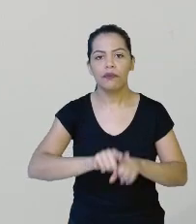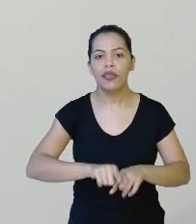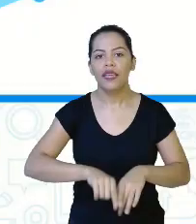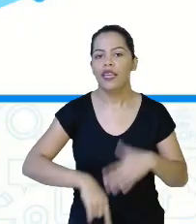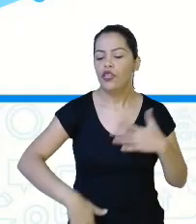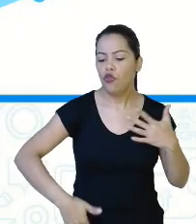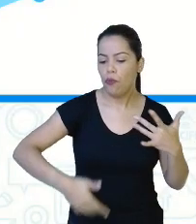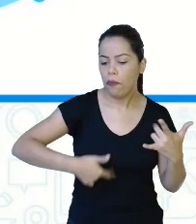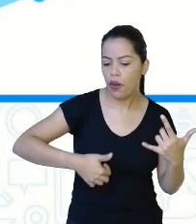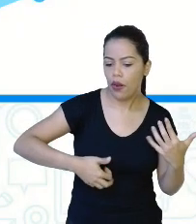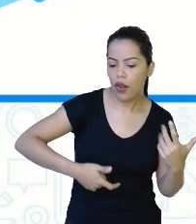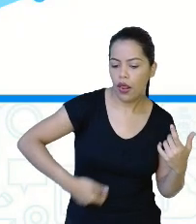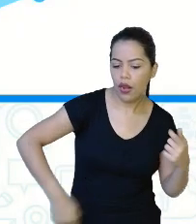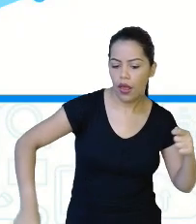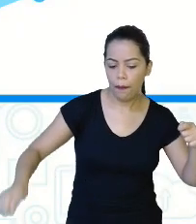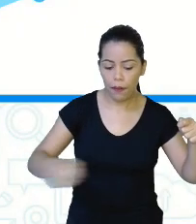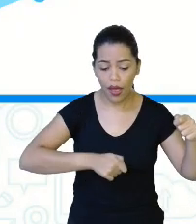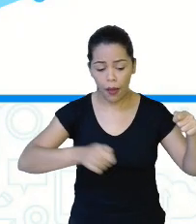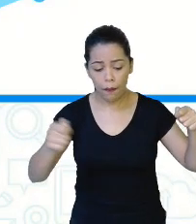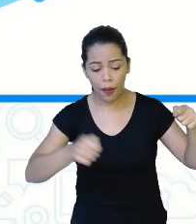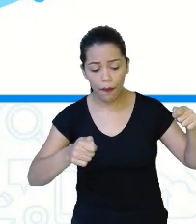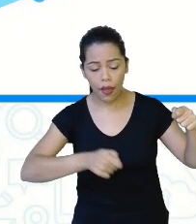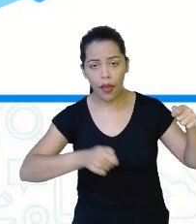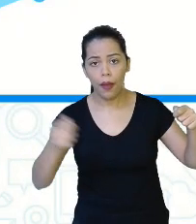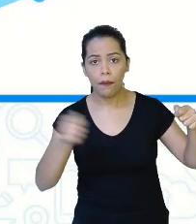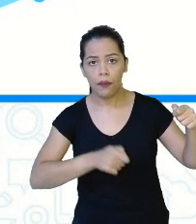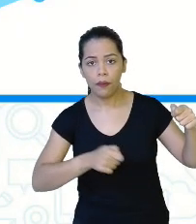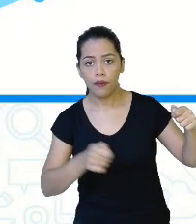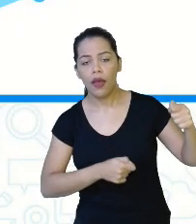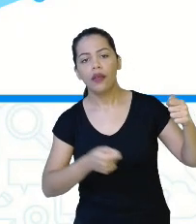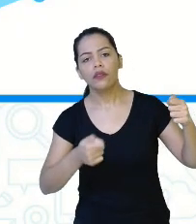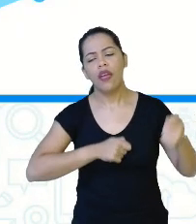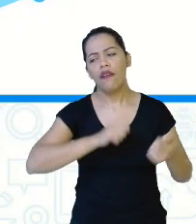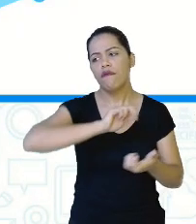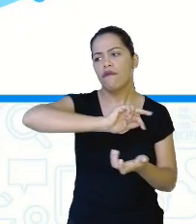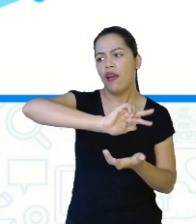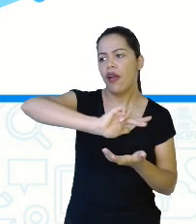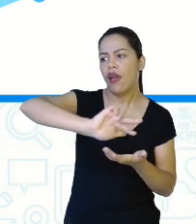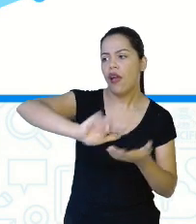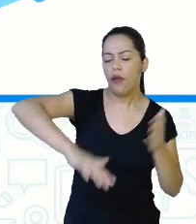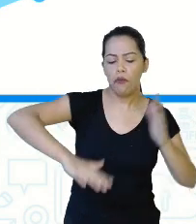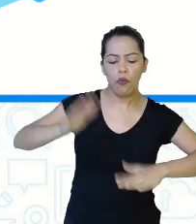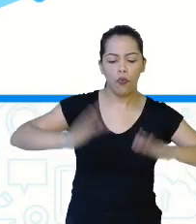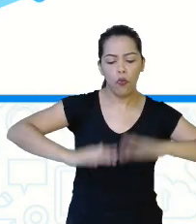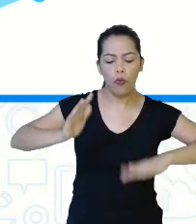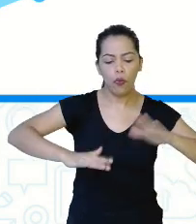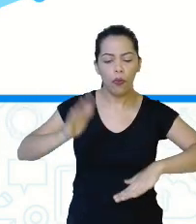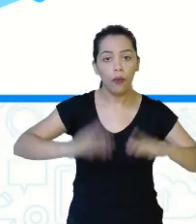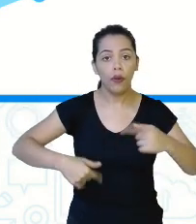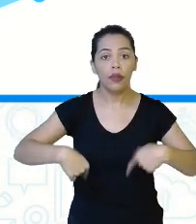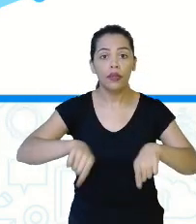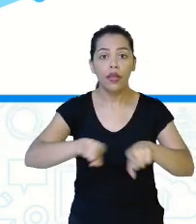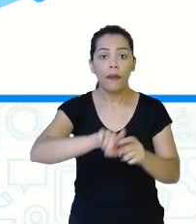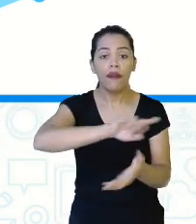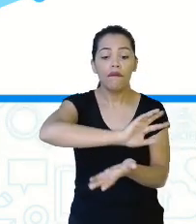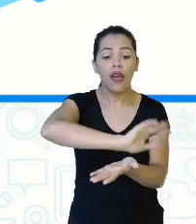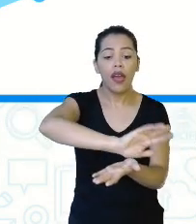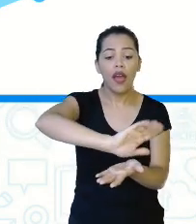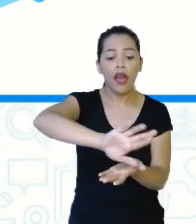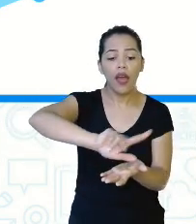atabaques, berimbau e ganzá. Então, esses são exemplos de instrumentos